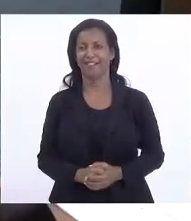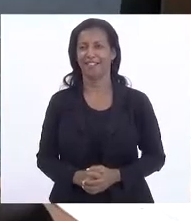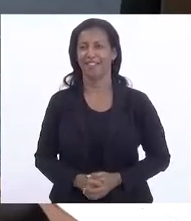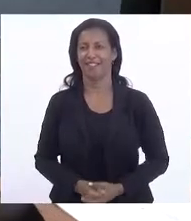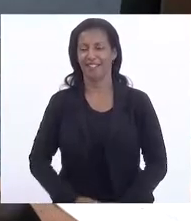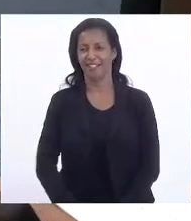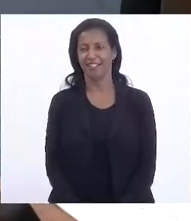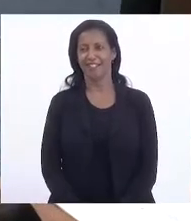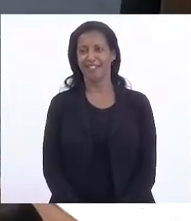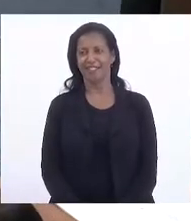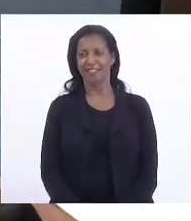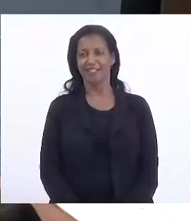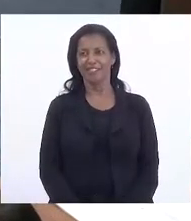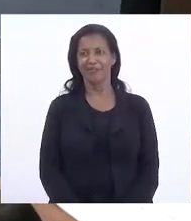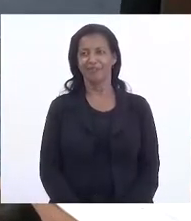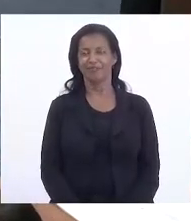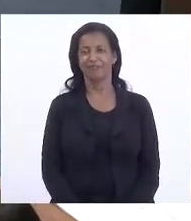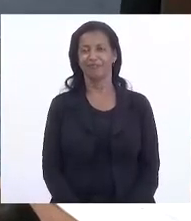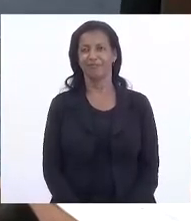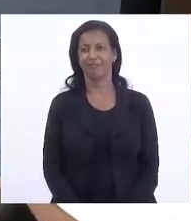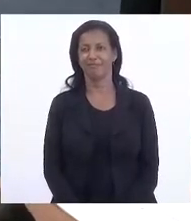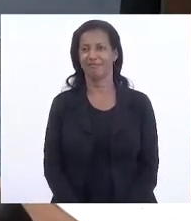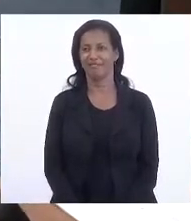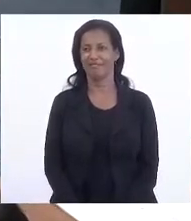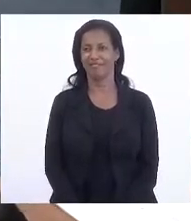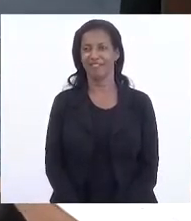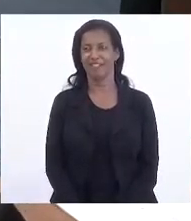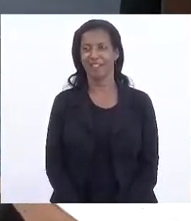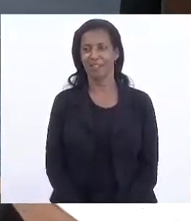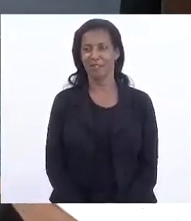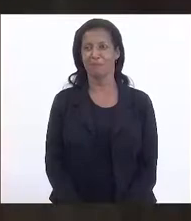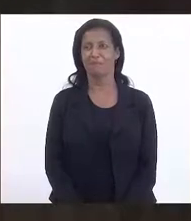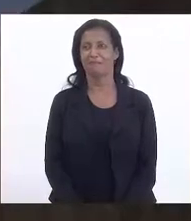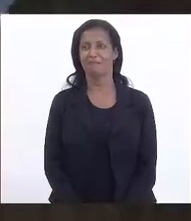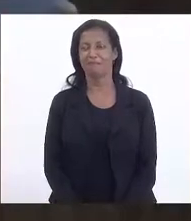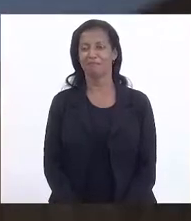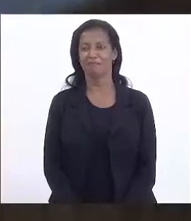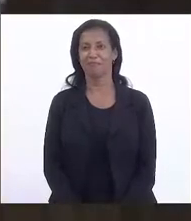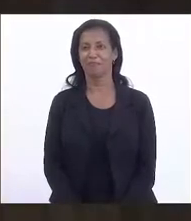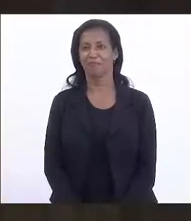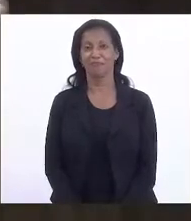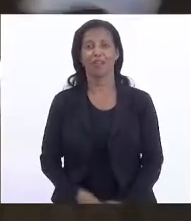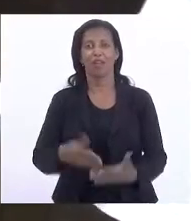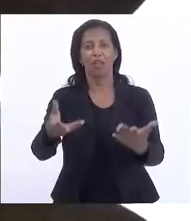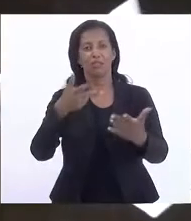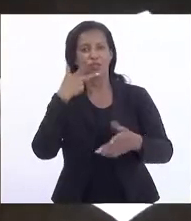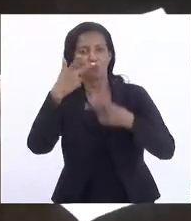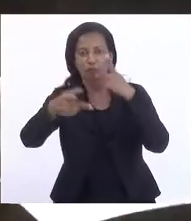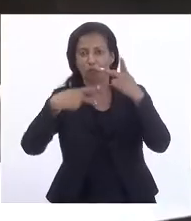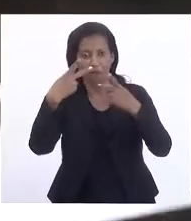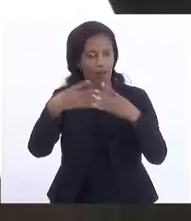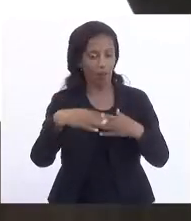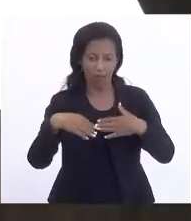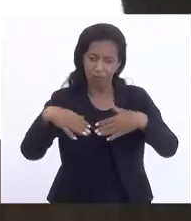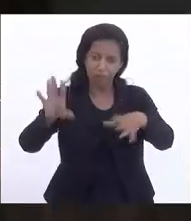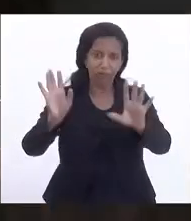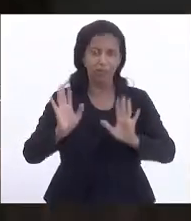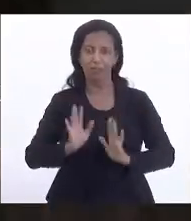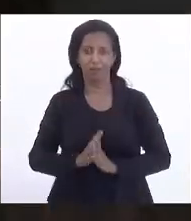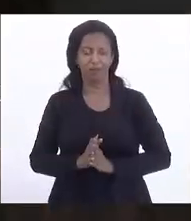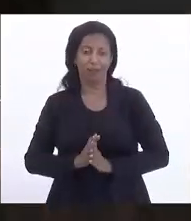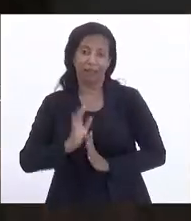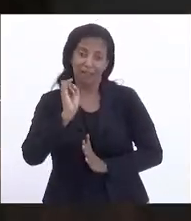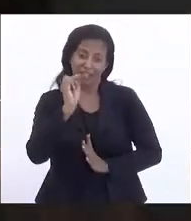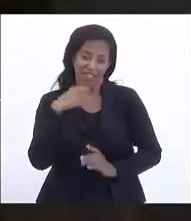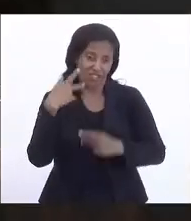O senhor foi dando corda e eu fui, presidente. Se